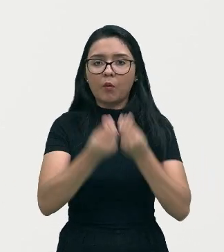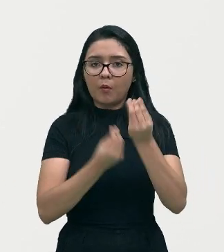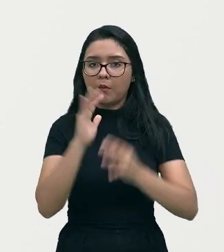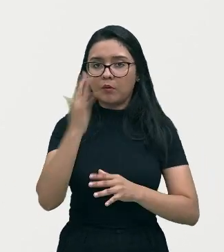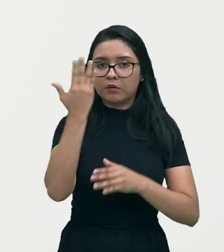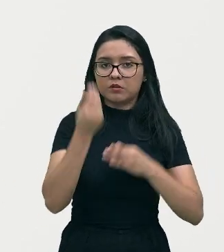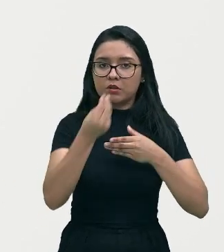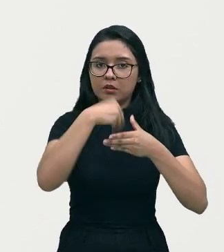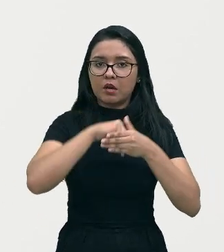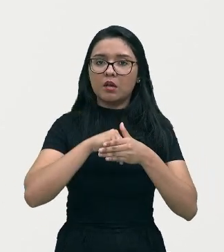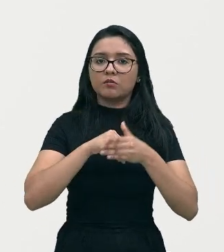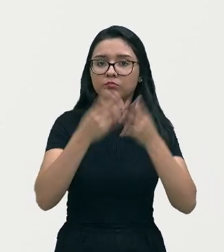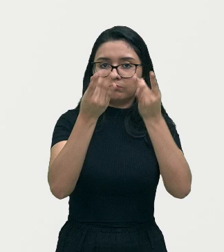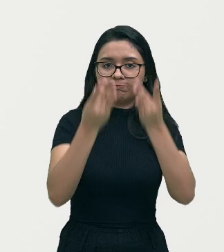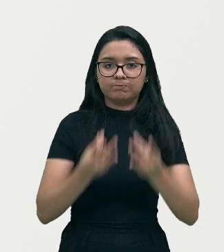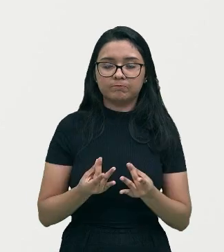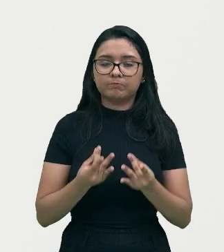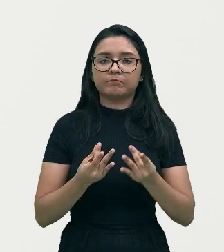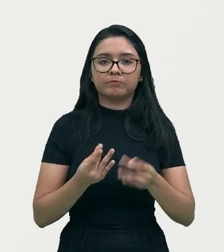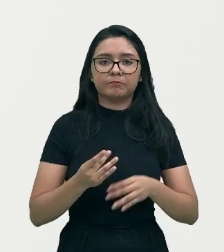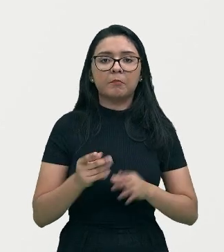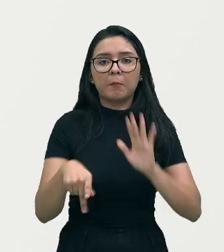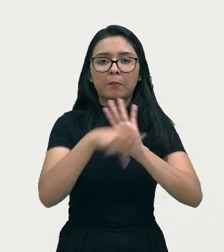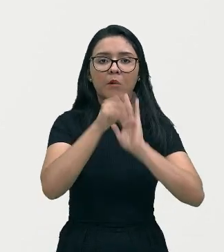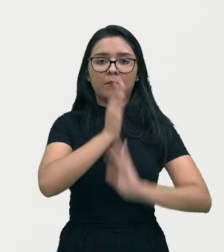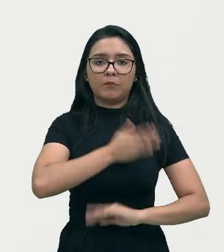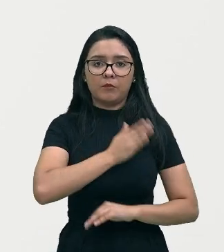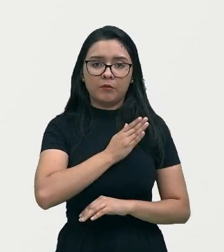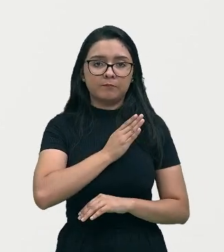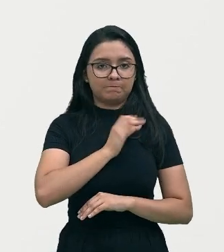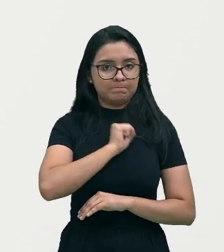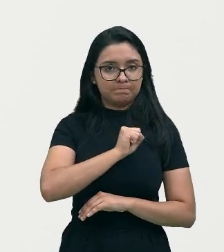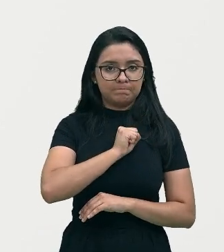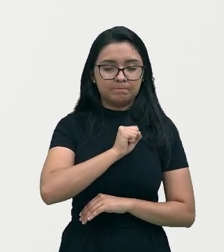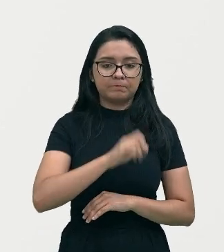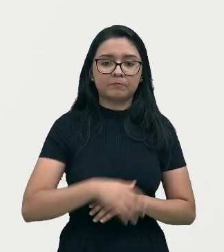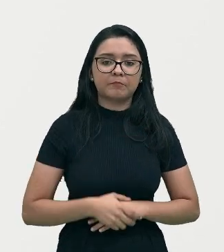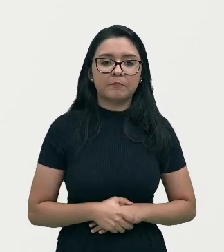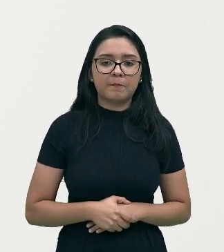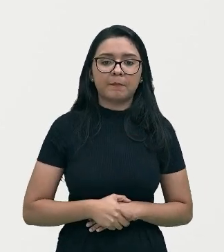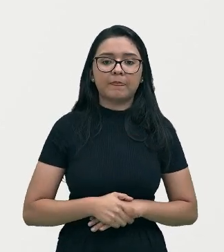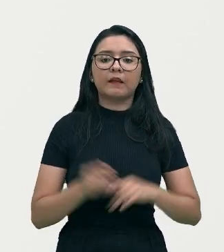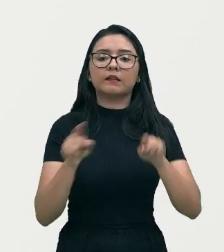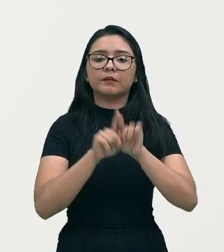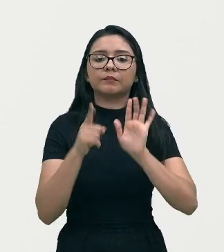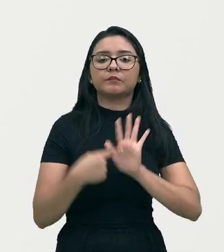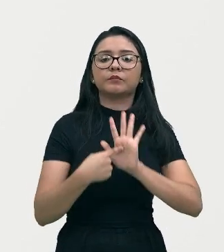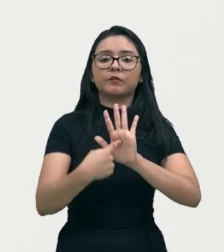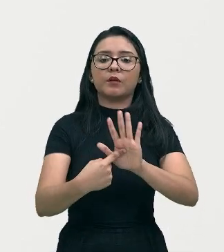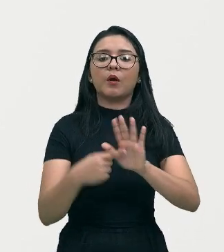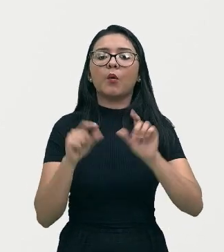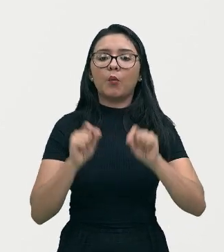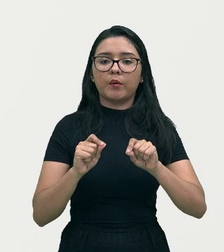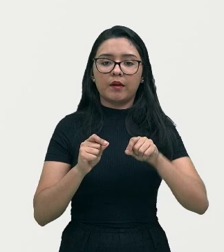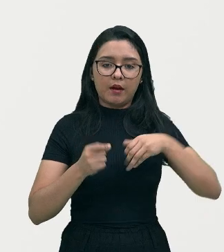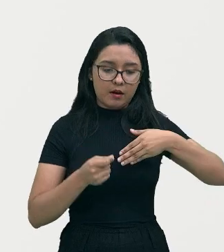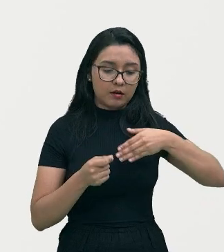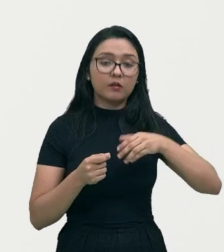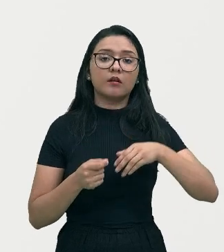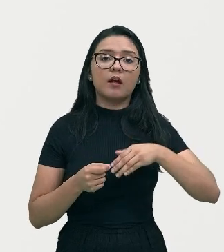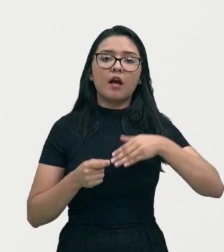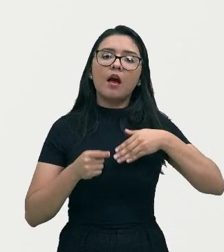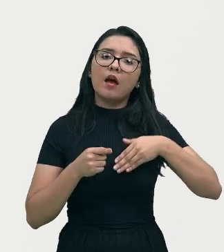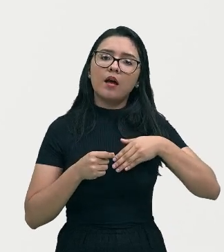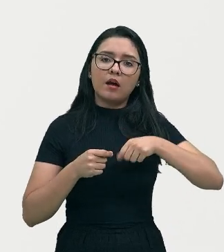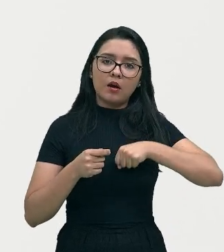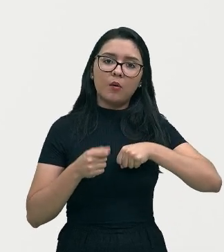funcionamento do coração, né? Então a gente observa aqui também em destaque o miocárdio, né, que é o músculo do coração que vai